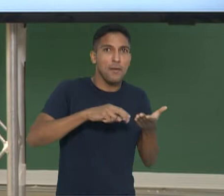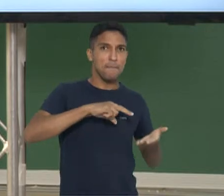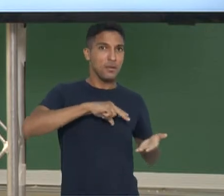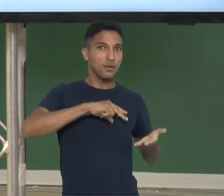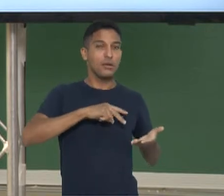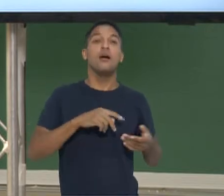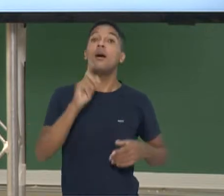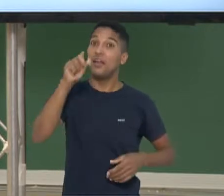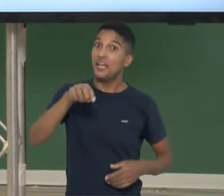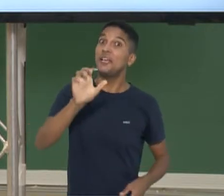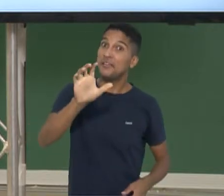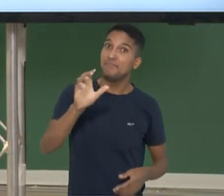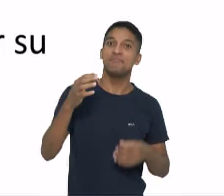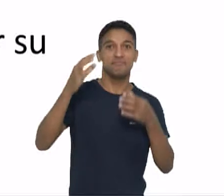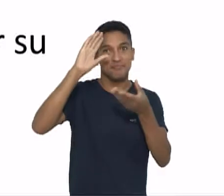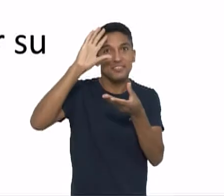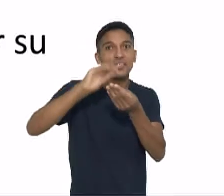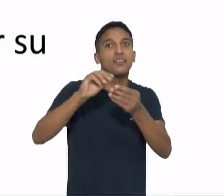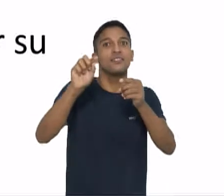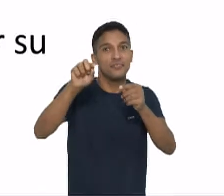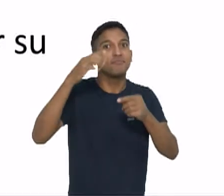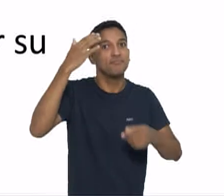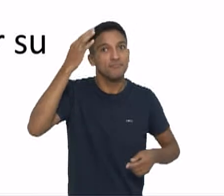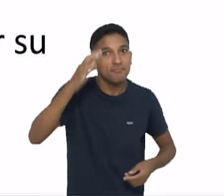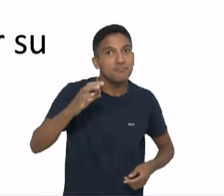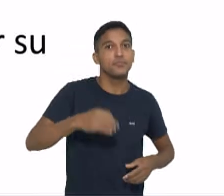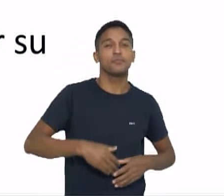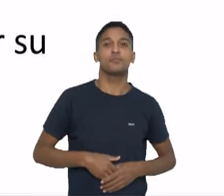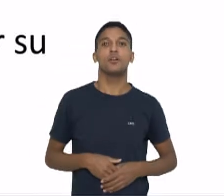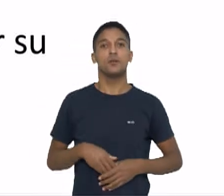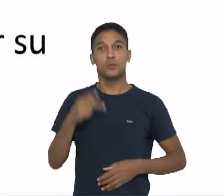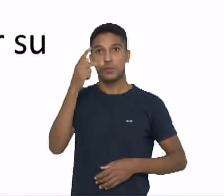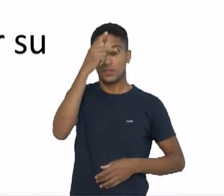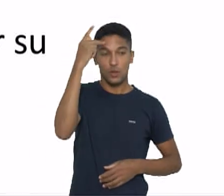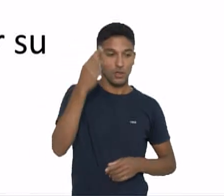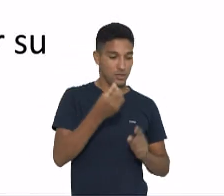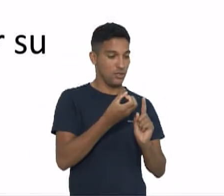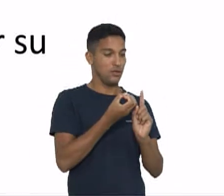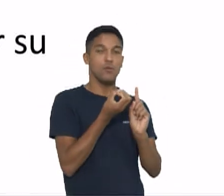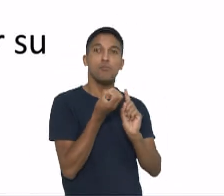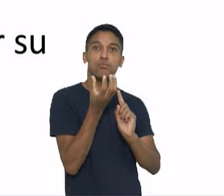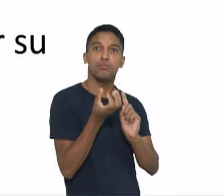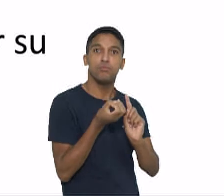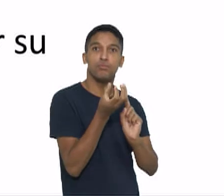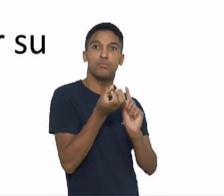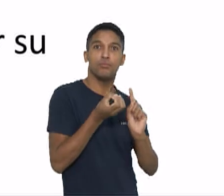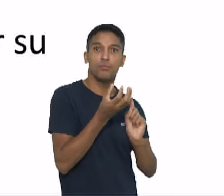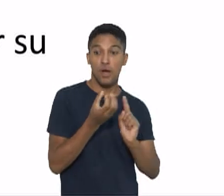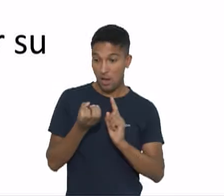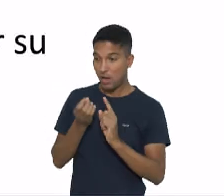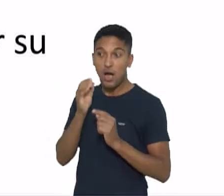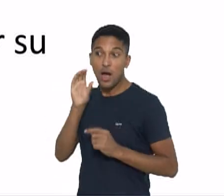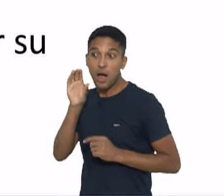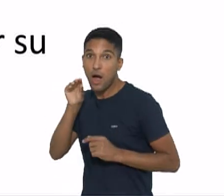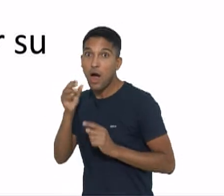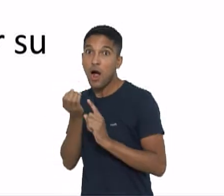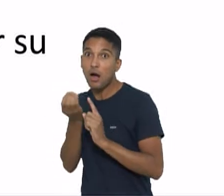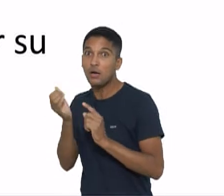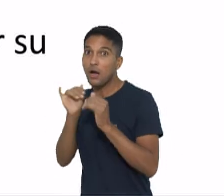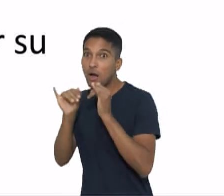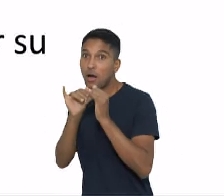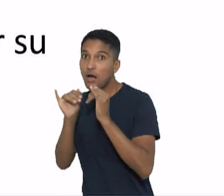conclusão. A ver, então, quando alguém conta algo é um relato personal. Essa é uma organização